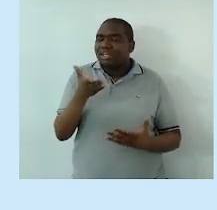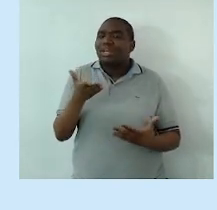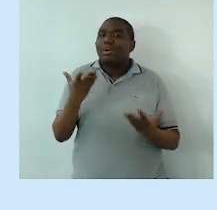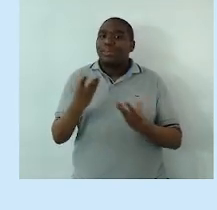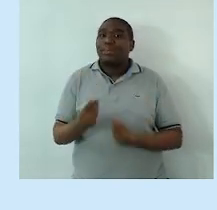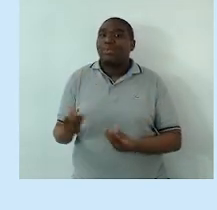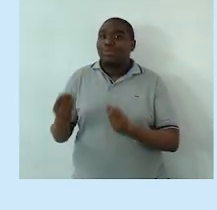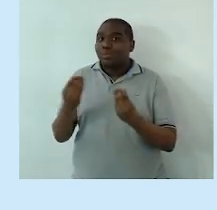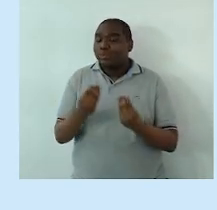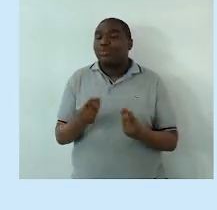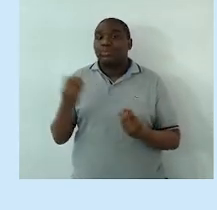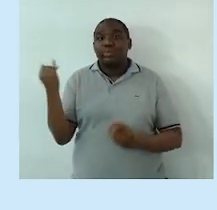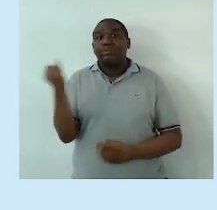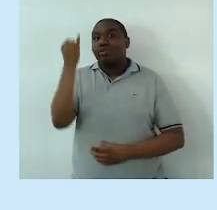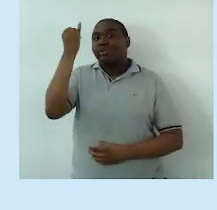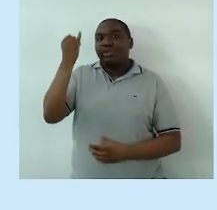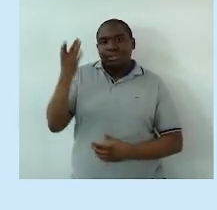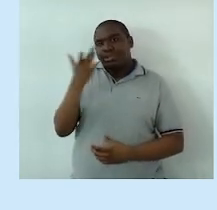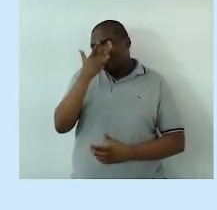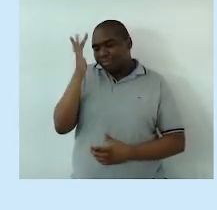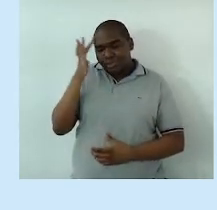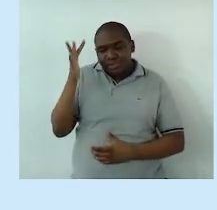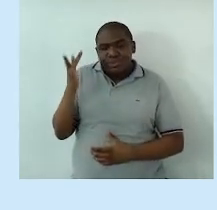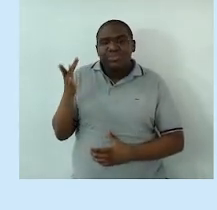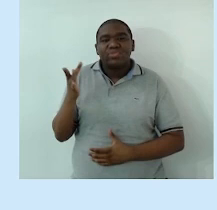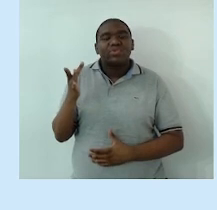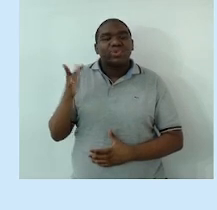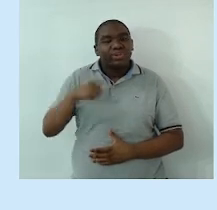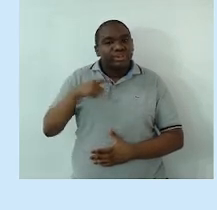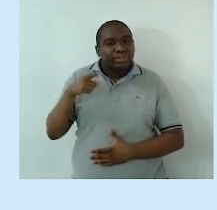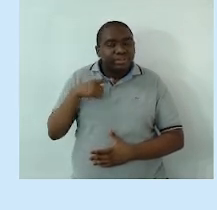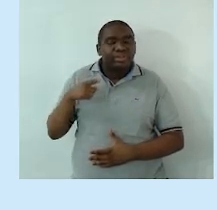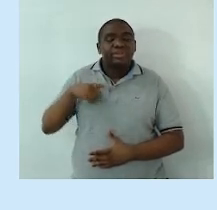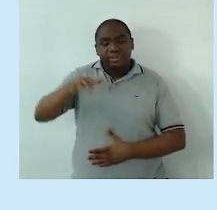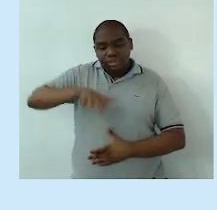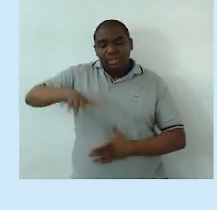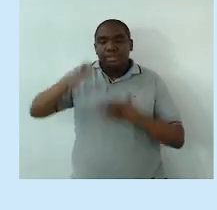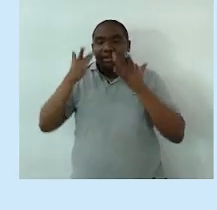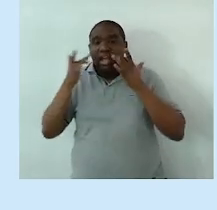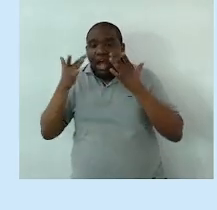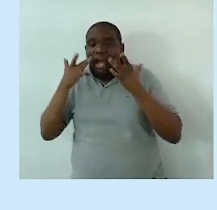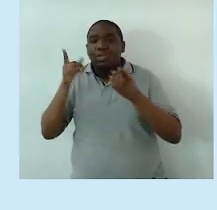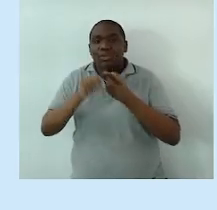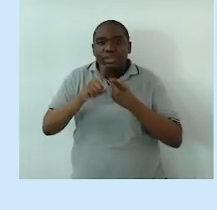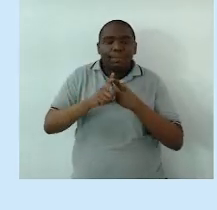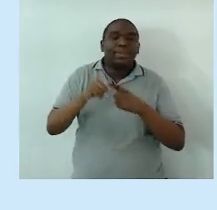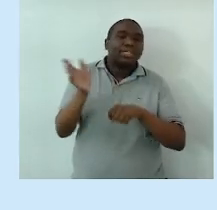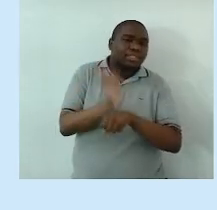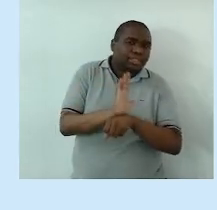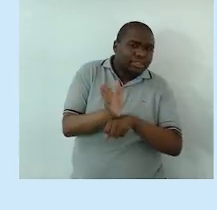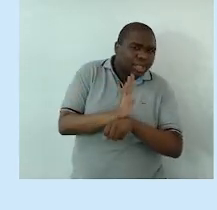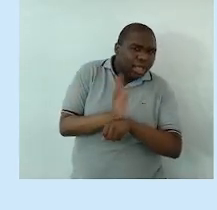muito, de base, de inspiração, tanto para o teatro como para o cinema. Tem gente até que